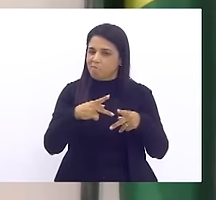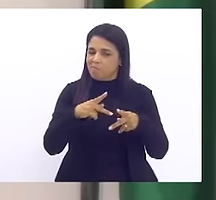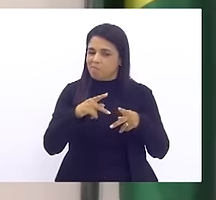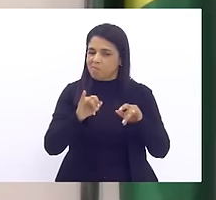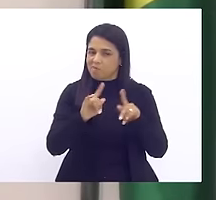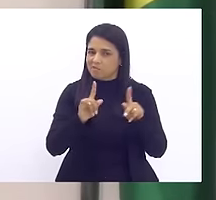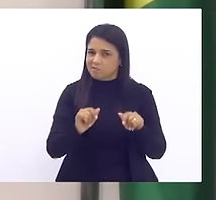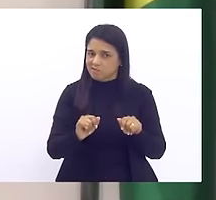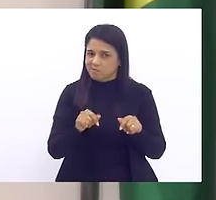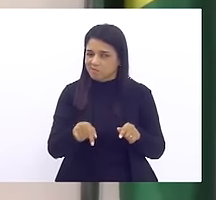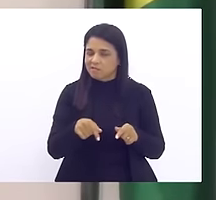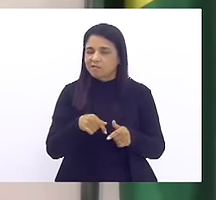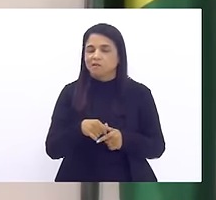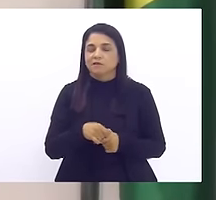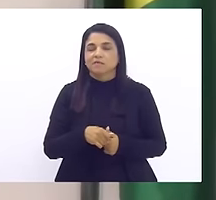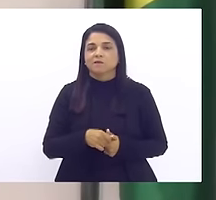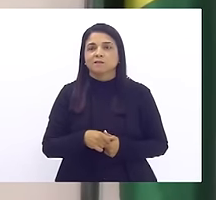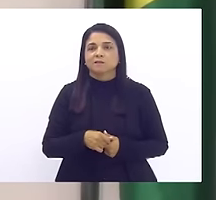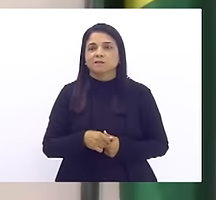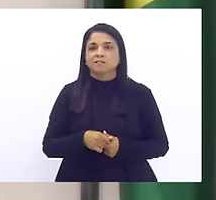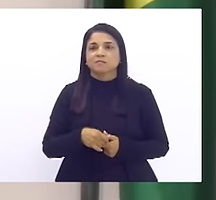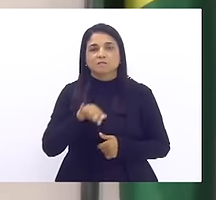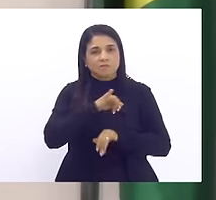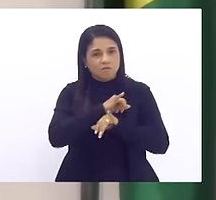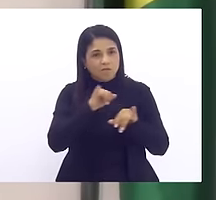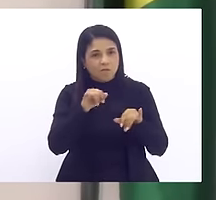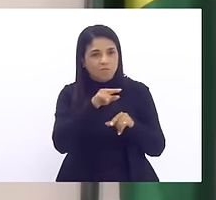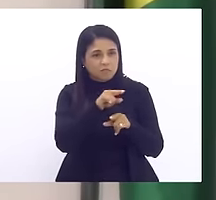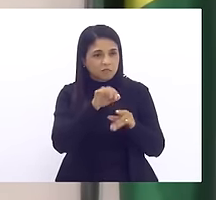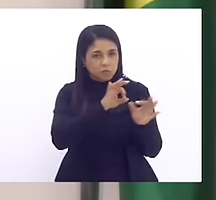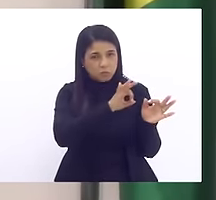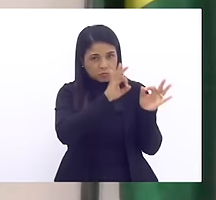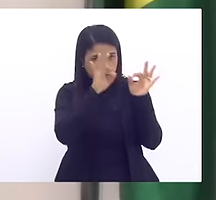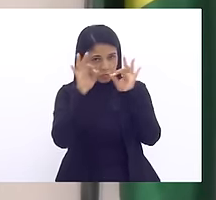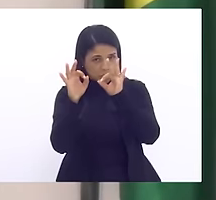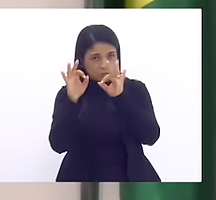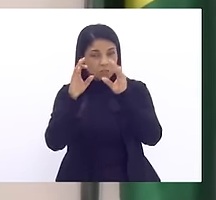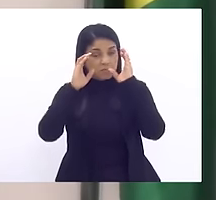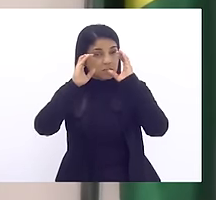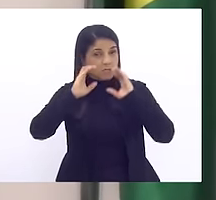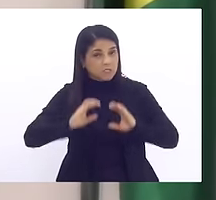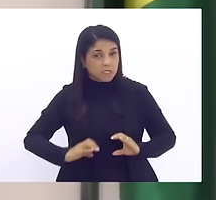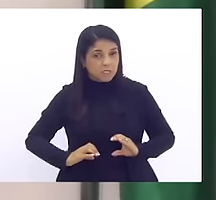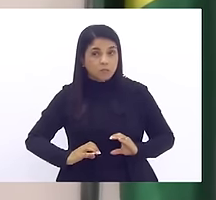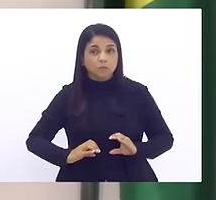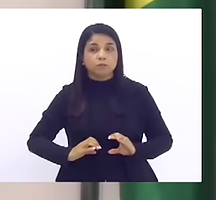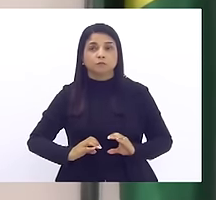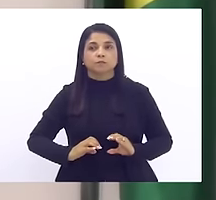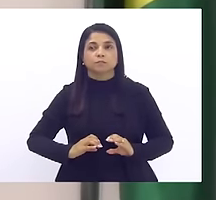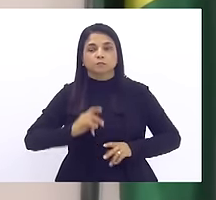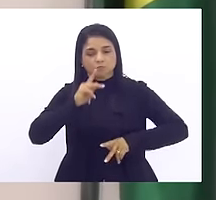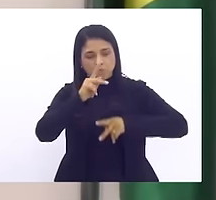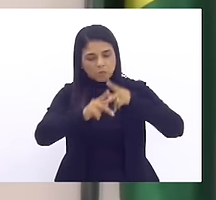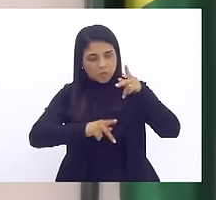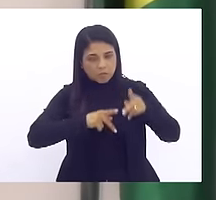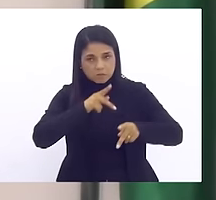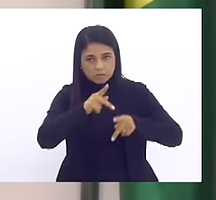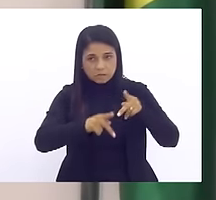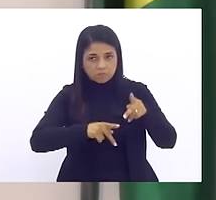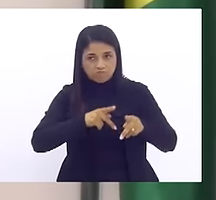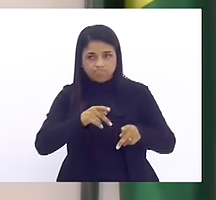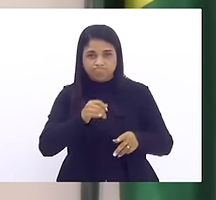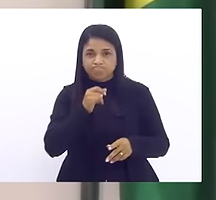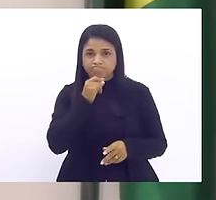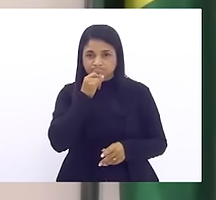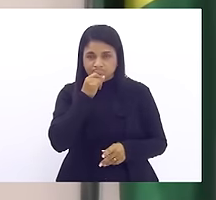dizer que também para as pessoas que nos assiste cidadão comum que infelizmente nós não